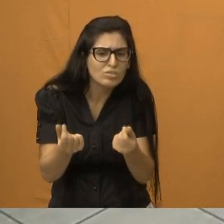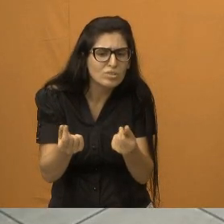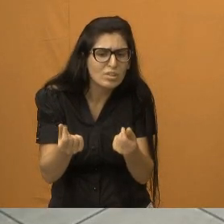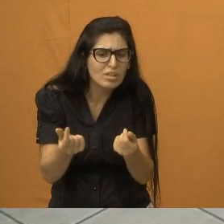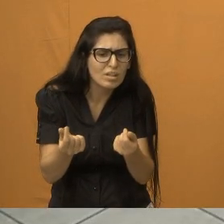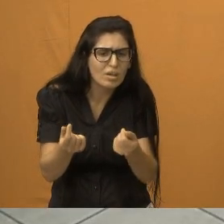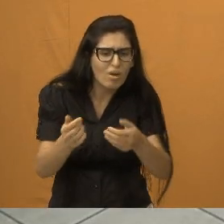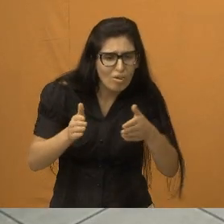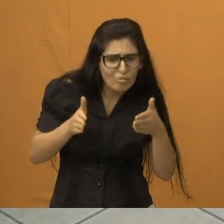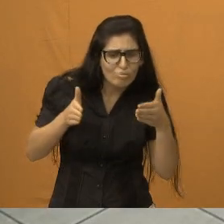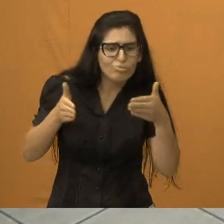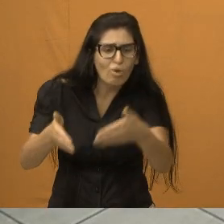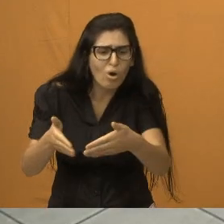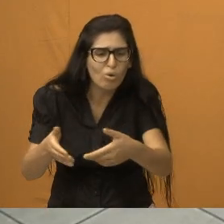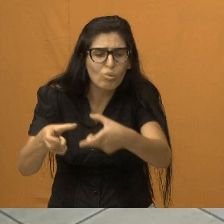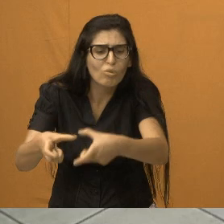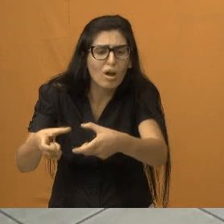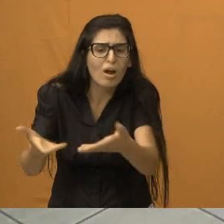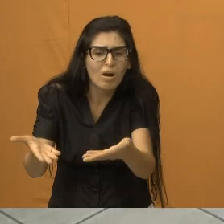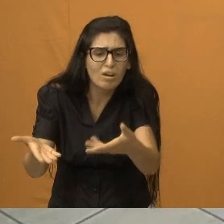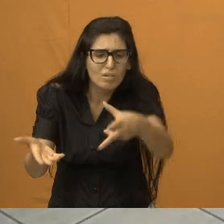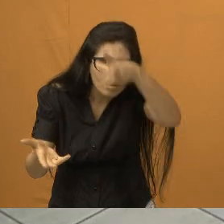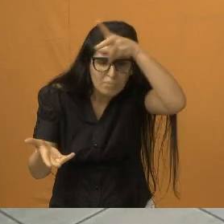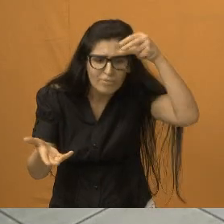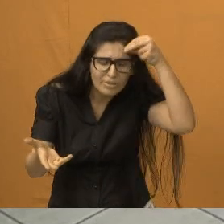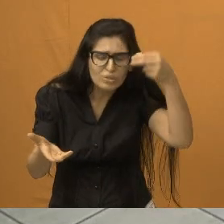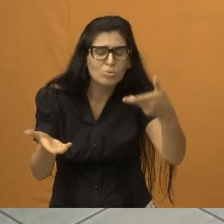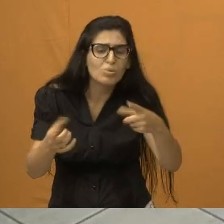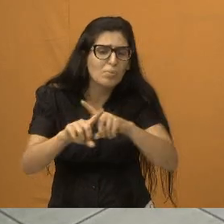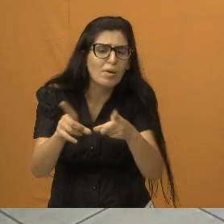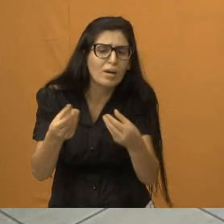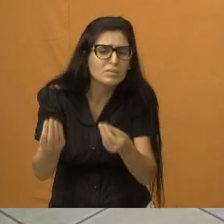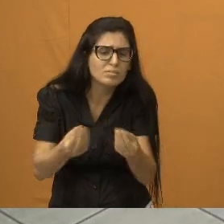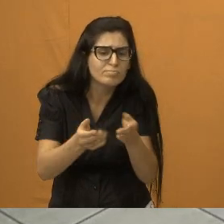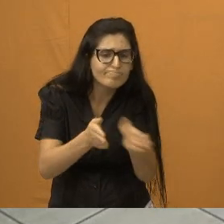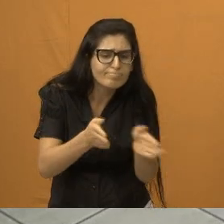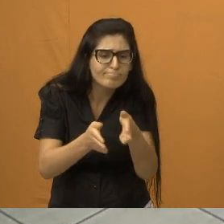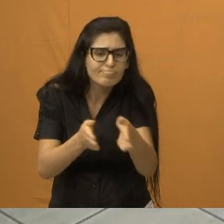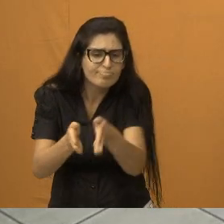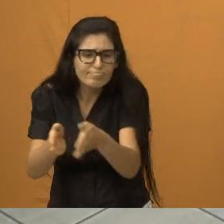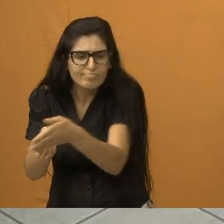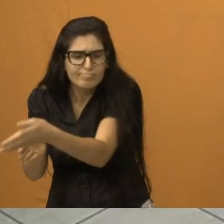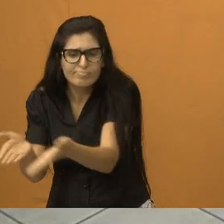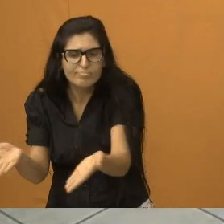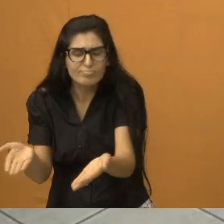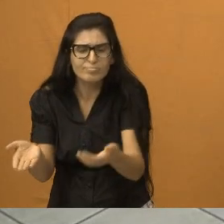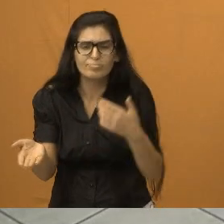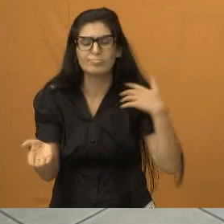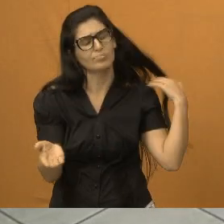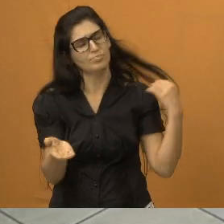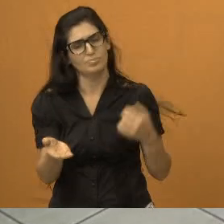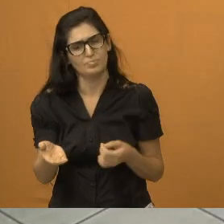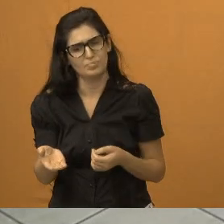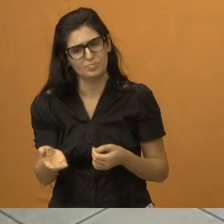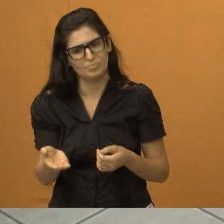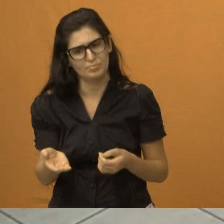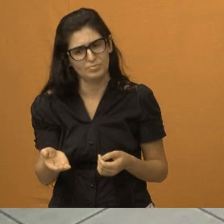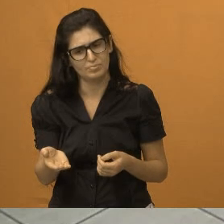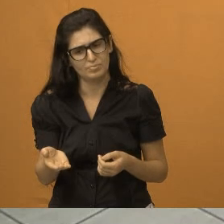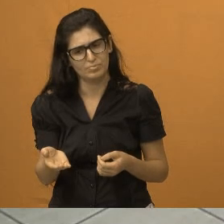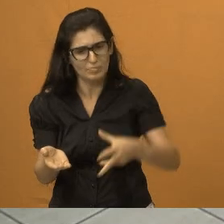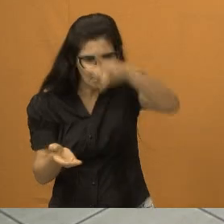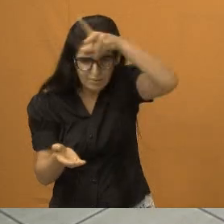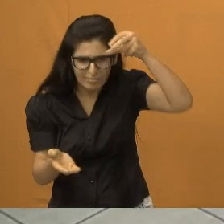receita financeira. A financeira é o dinheiro. Receita orçamentária é as previsões orçamentárias dentro do município.